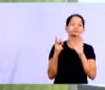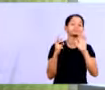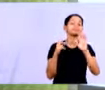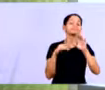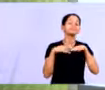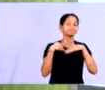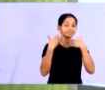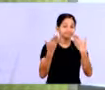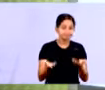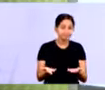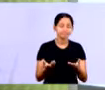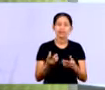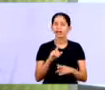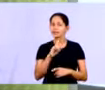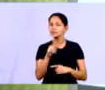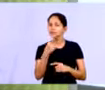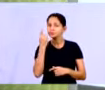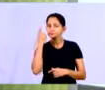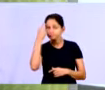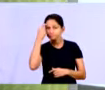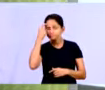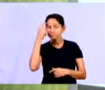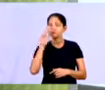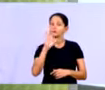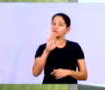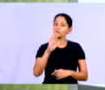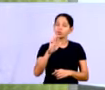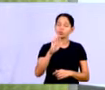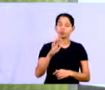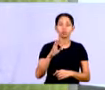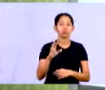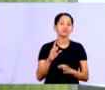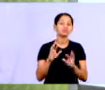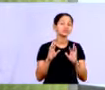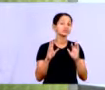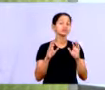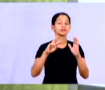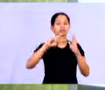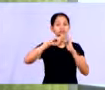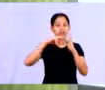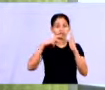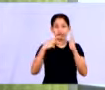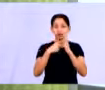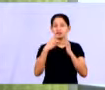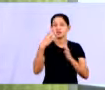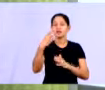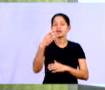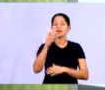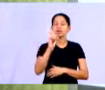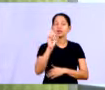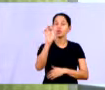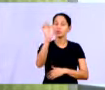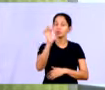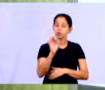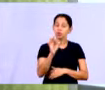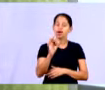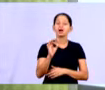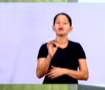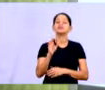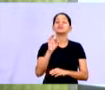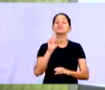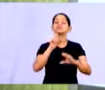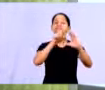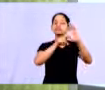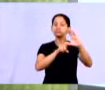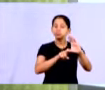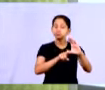pessoa física da sua renda. Eu sempre costumo dizer assim, olha, a regra do mercado significa 30% de endividamento. Mas se você